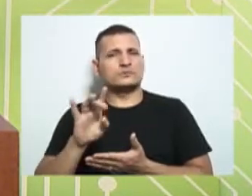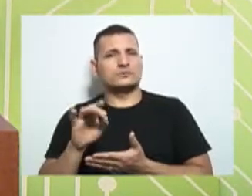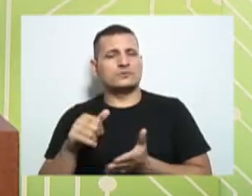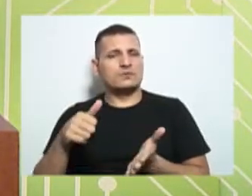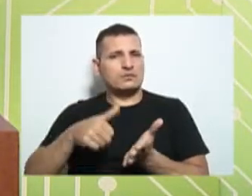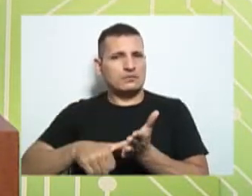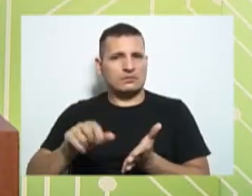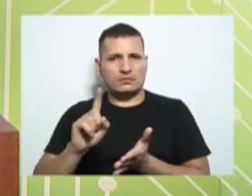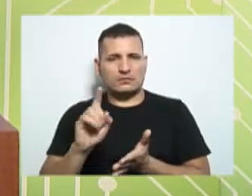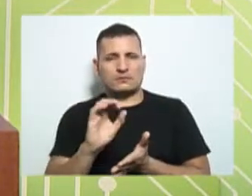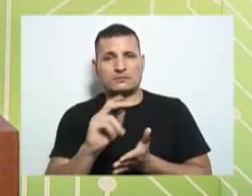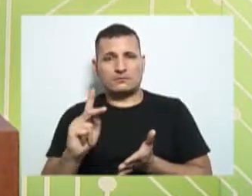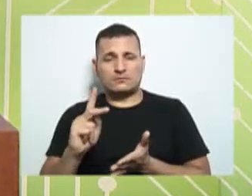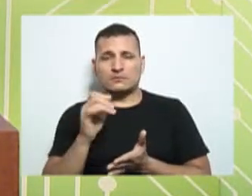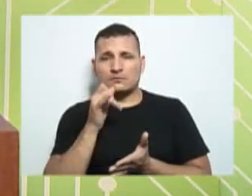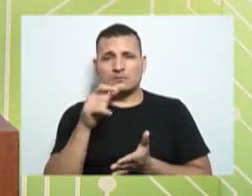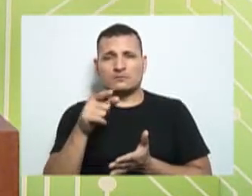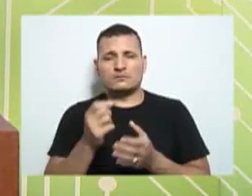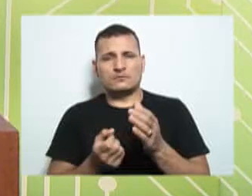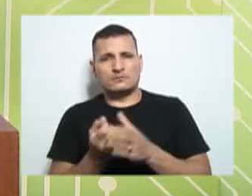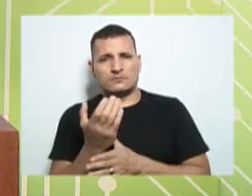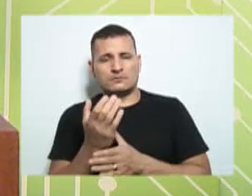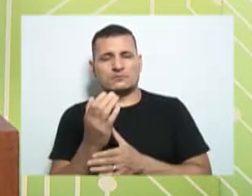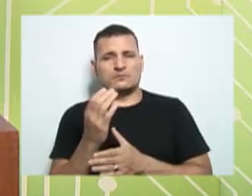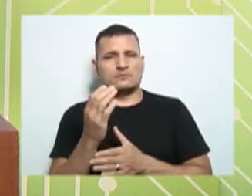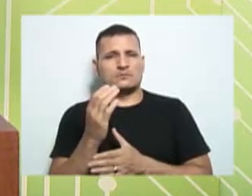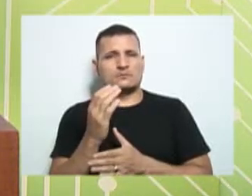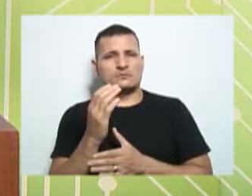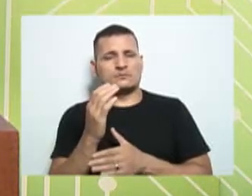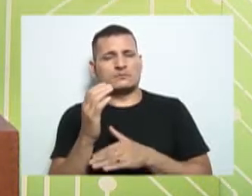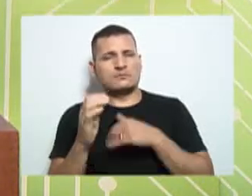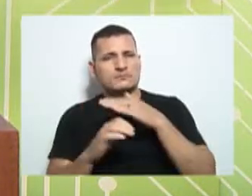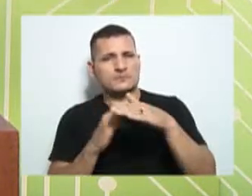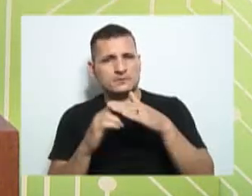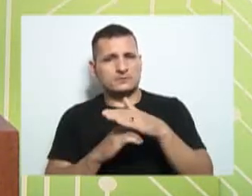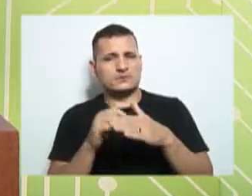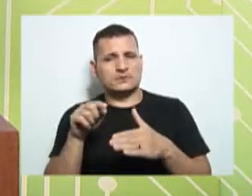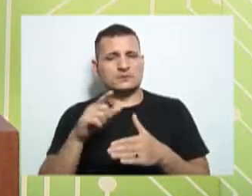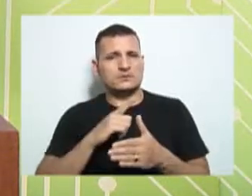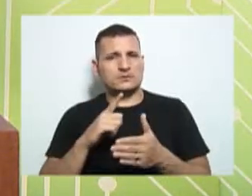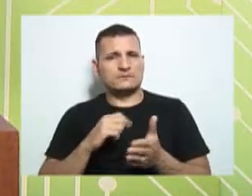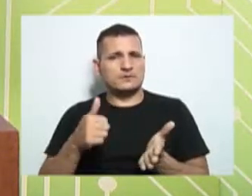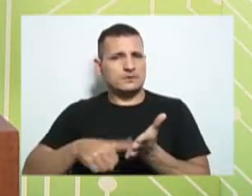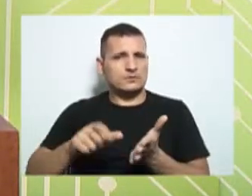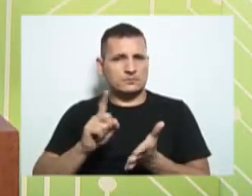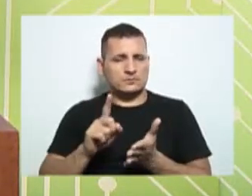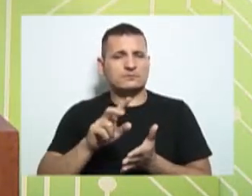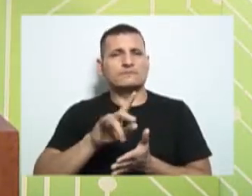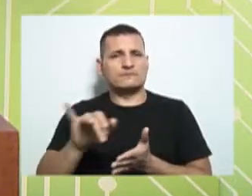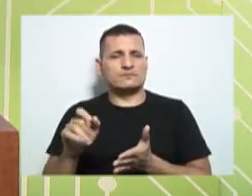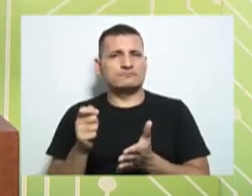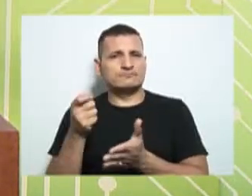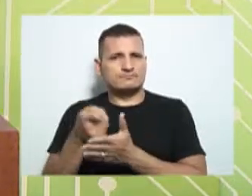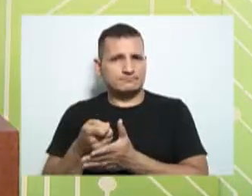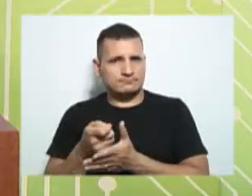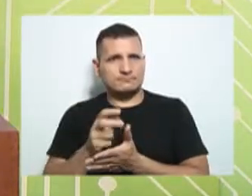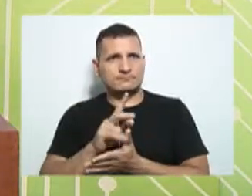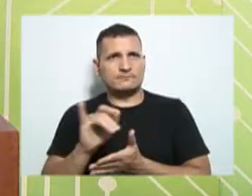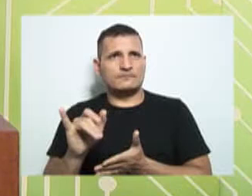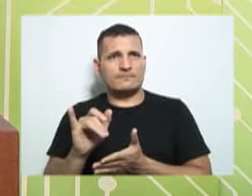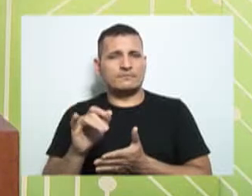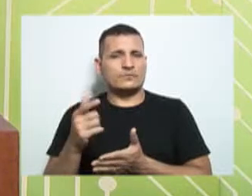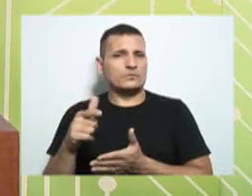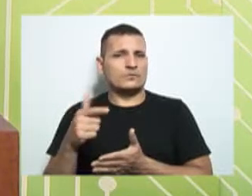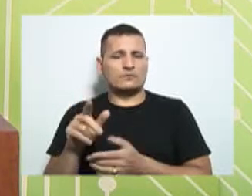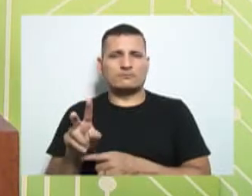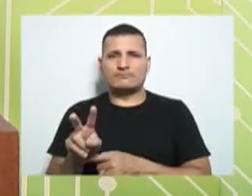você constituiu a empresa e teve um ato não cooperado, você vai pagar em cima daquele ato não cooperado, sem permissão de